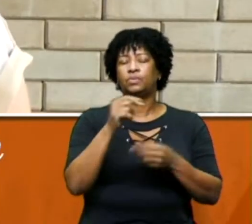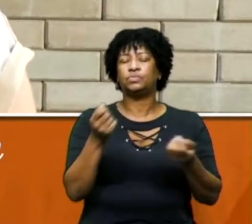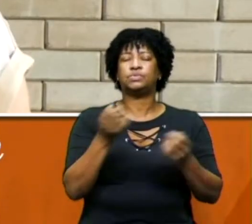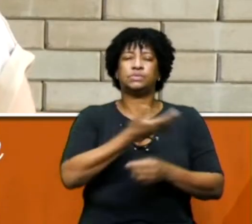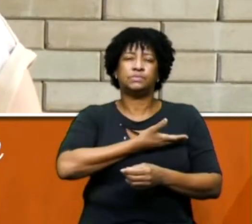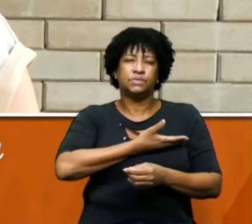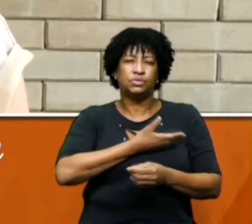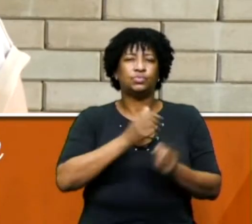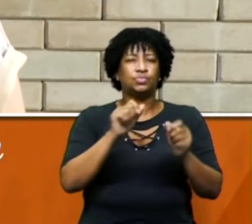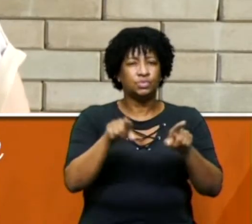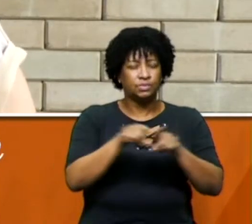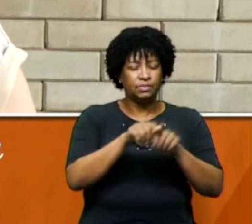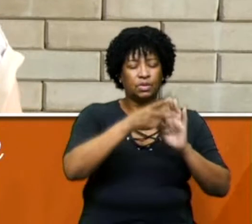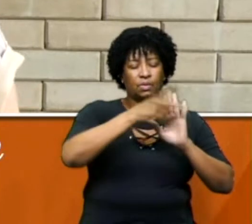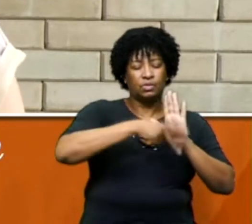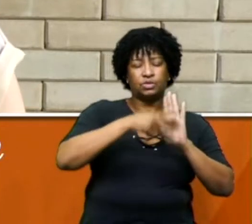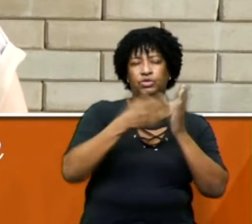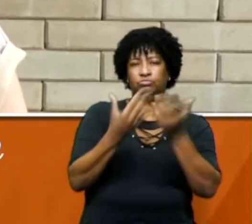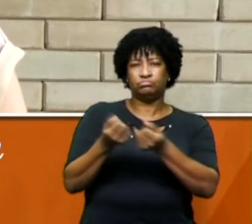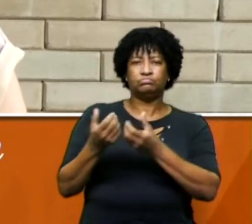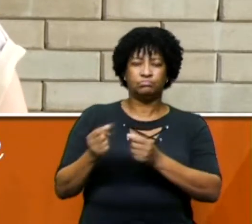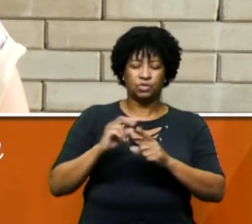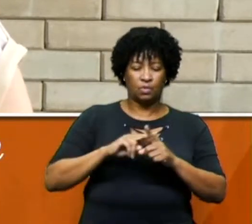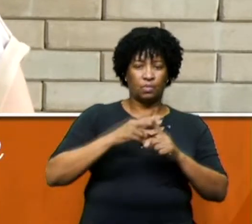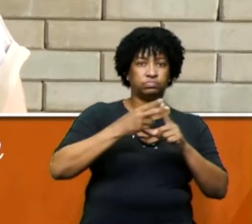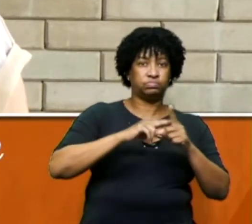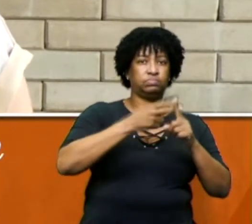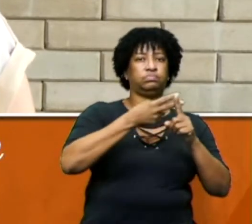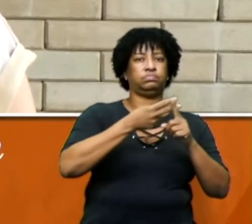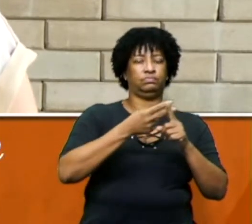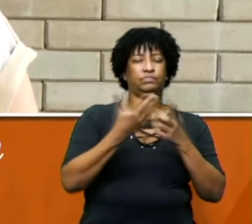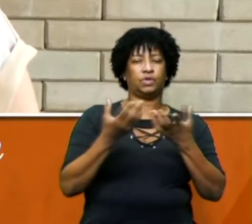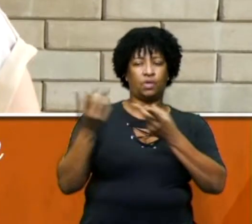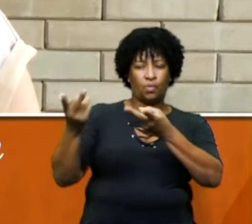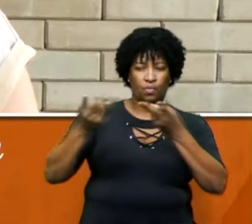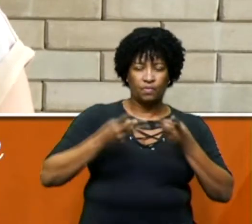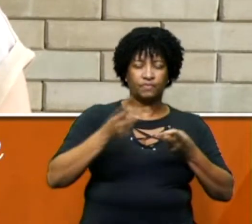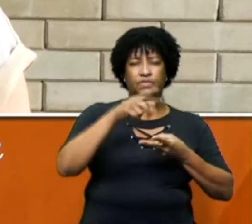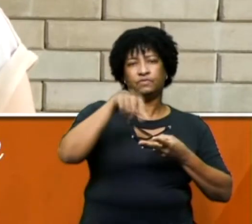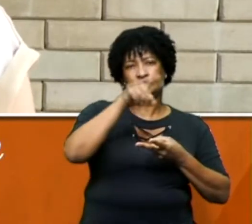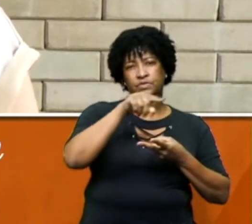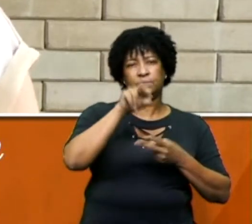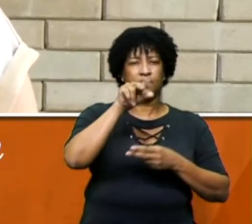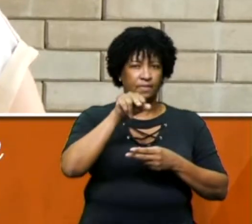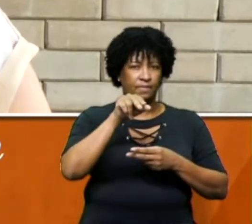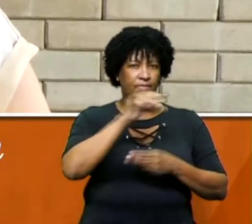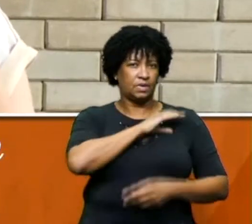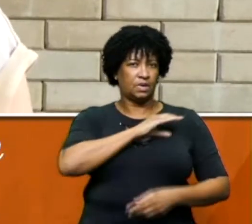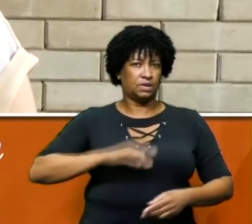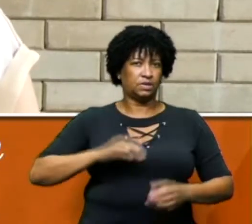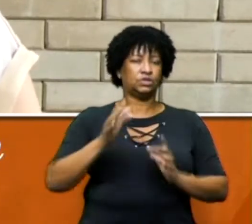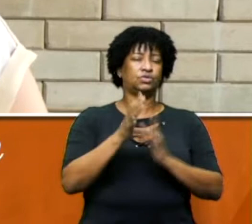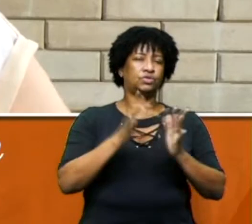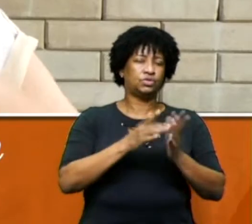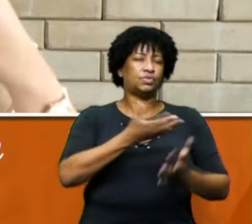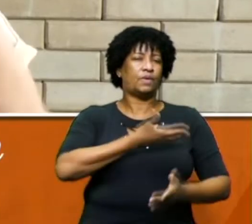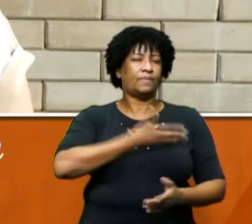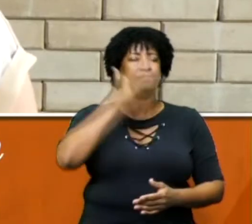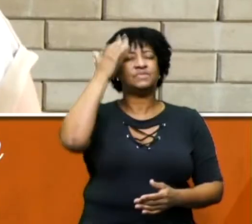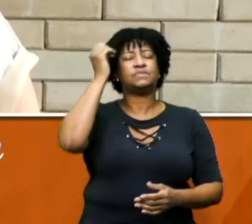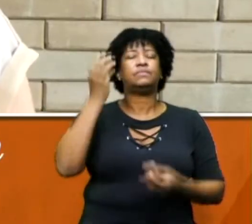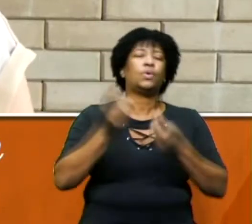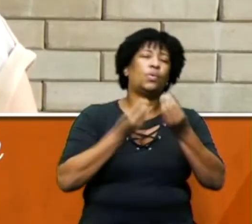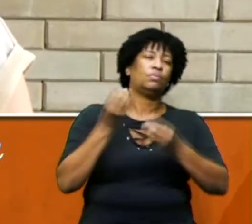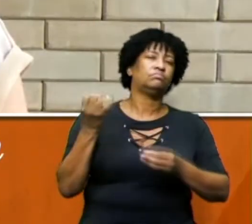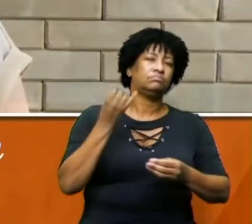nas mãos de muitos irmãos e amigos que estão abraçando esse projeto com multiplicadores eu quero convocar você irmão em Cristo